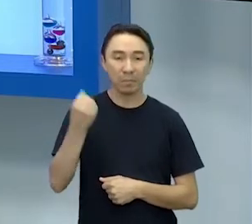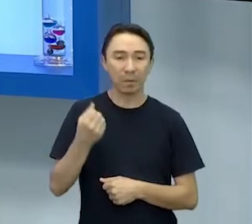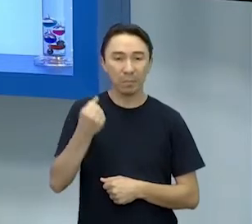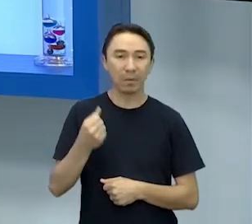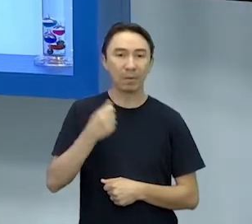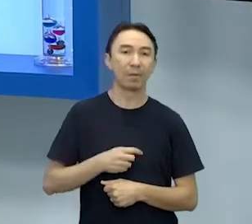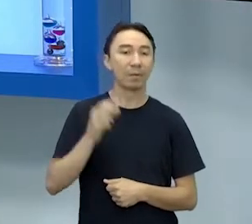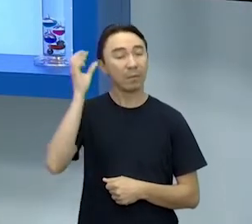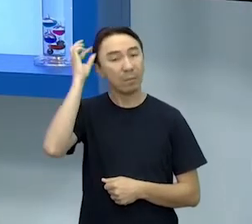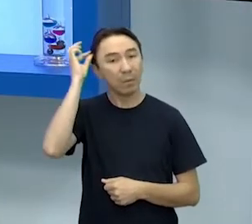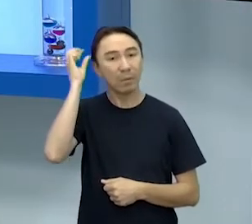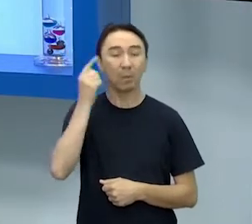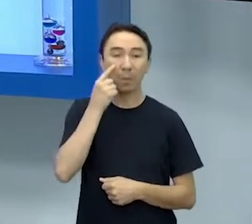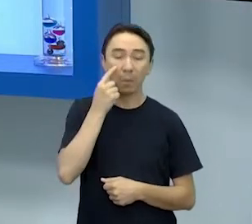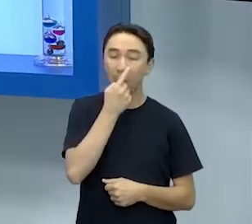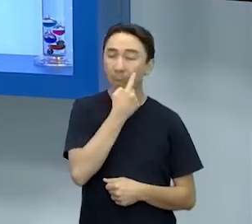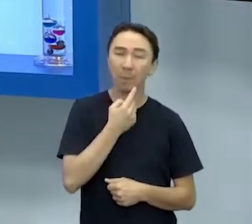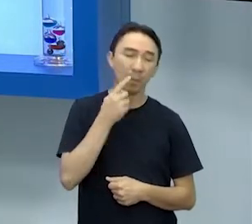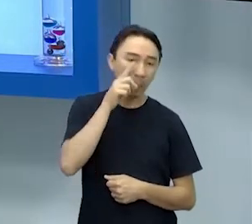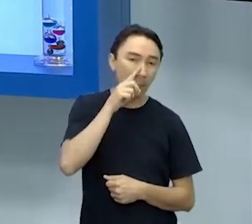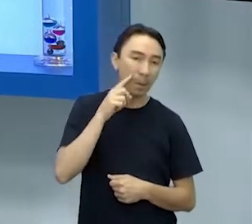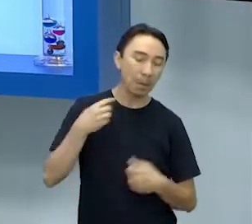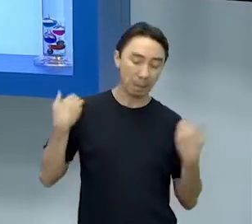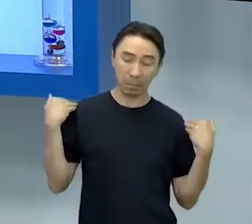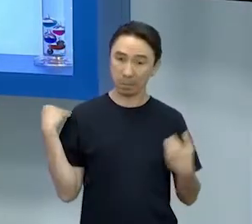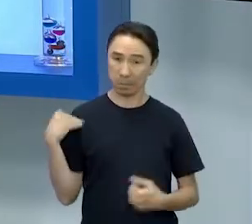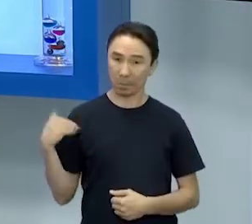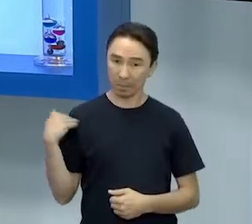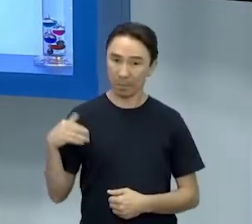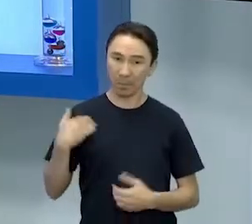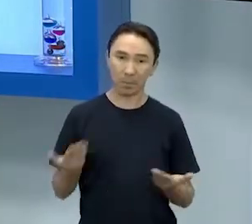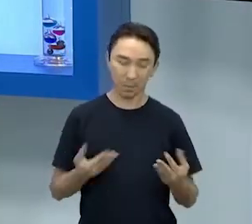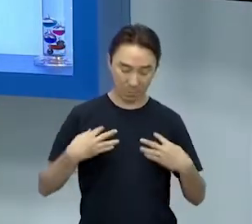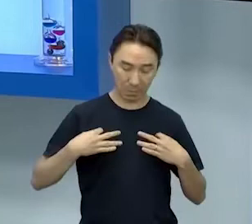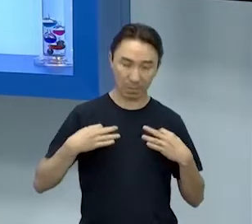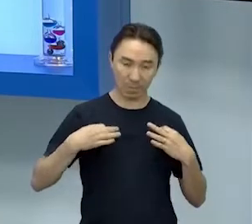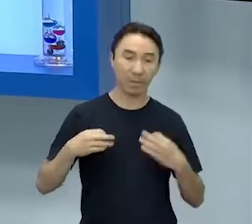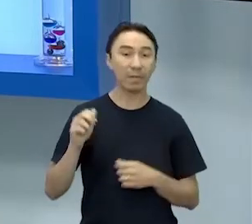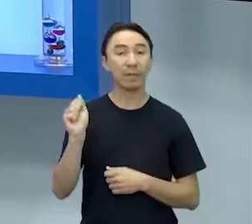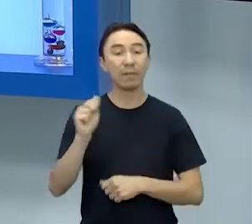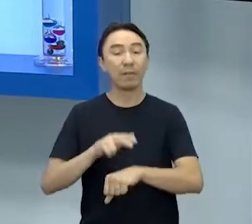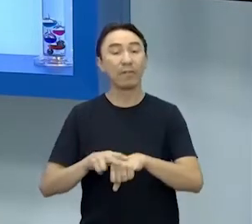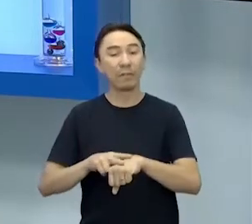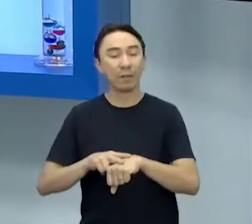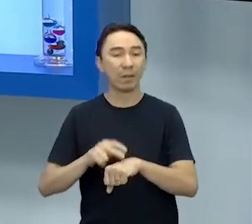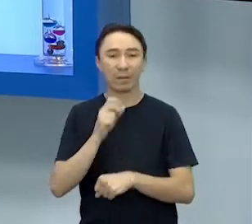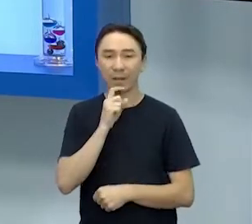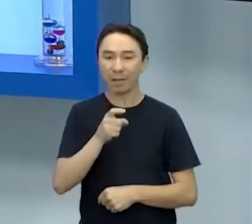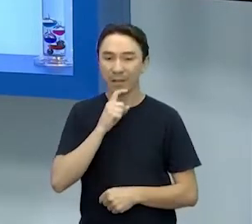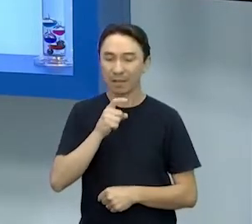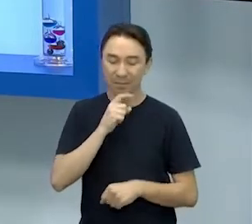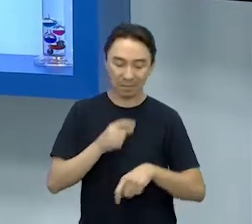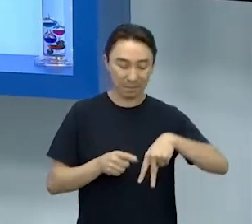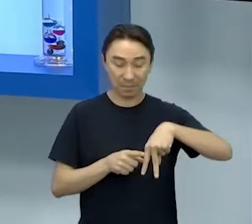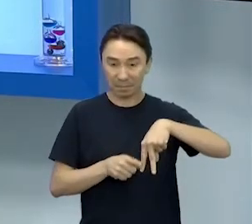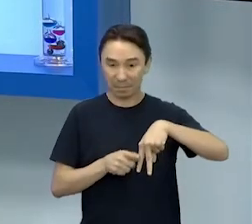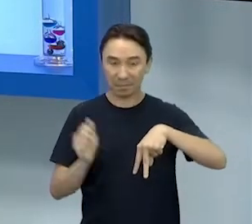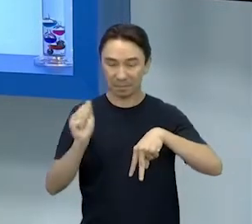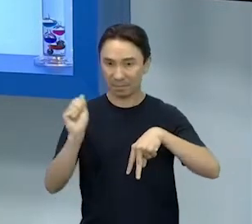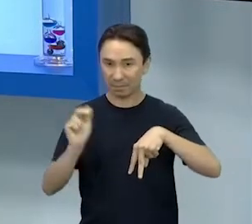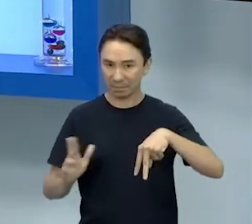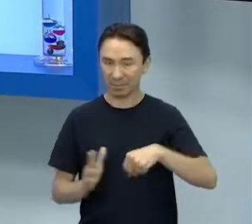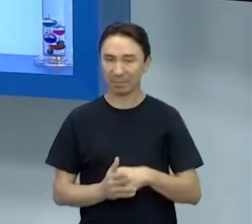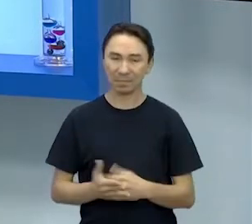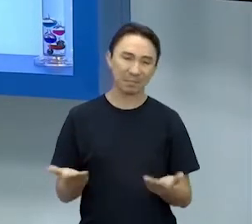cabelos compridos. Hoje eu estou vestindo uma blusa verde e calça jeans, tá? Eu gostaria de começar aí agradecendo ao pessoal